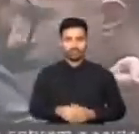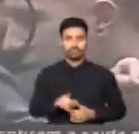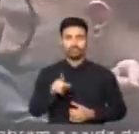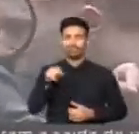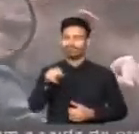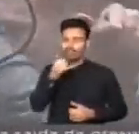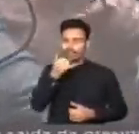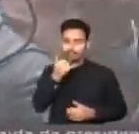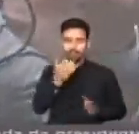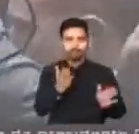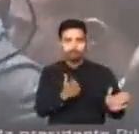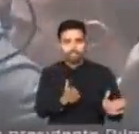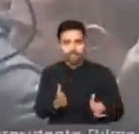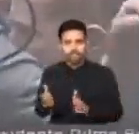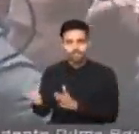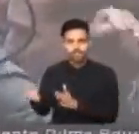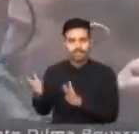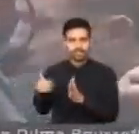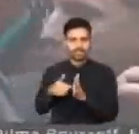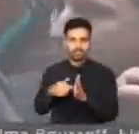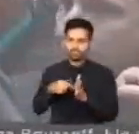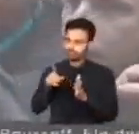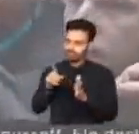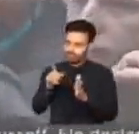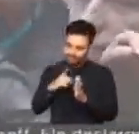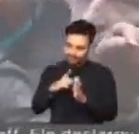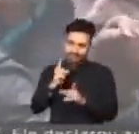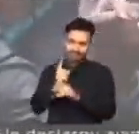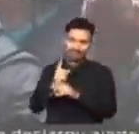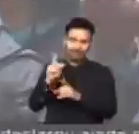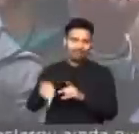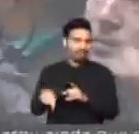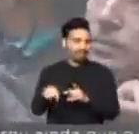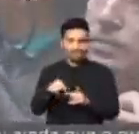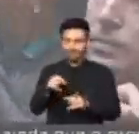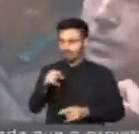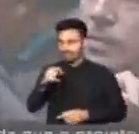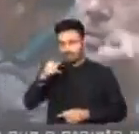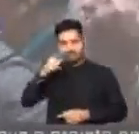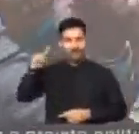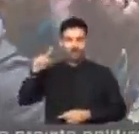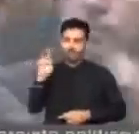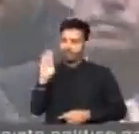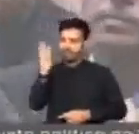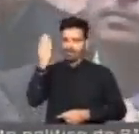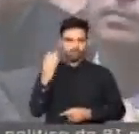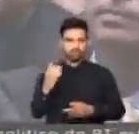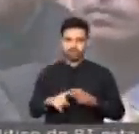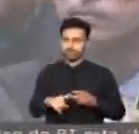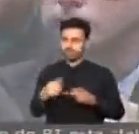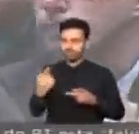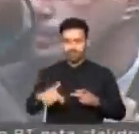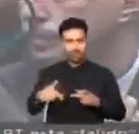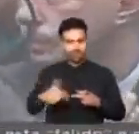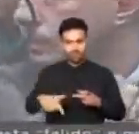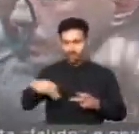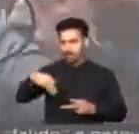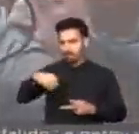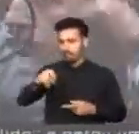está se constituindo numa farsa. É ilegal, imoral,